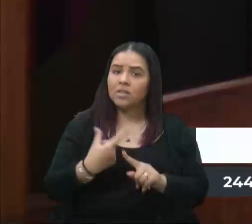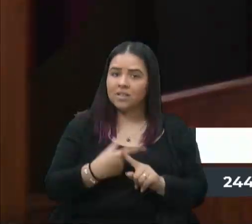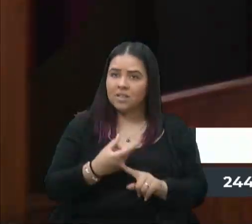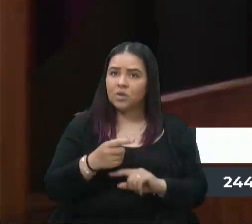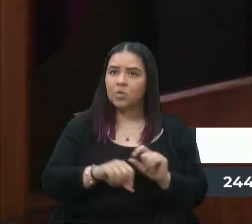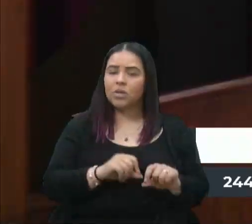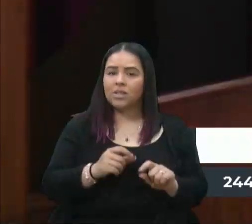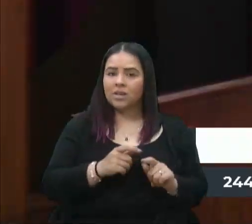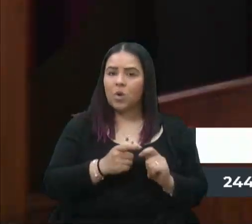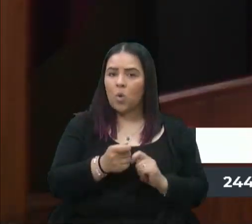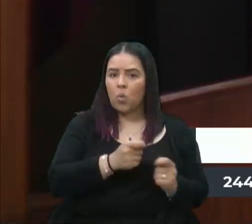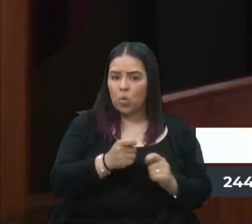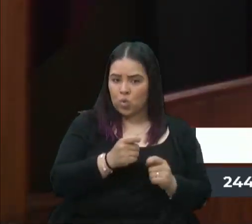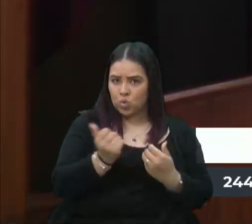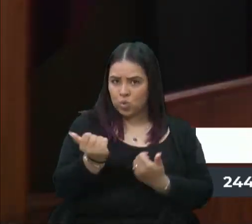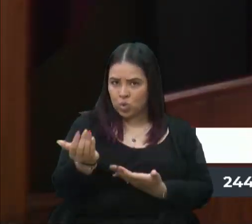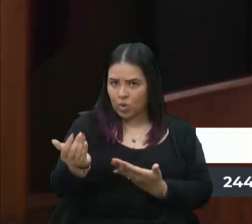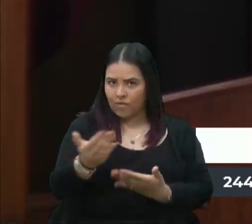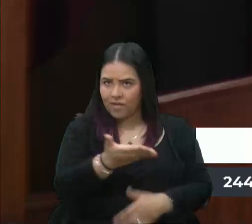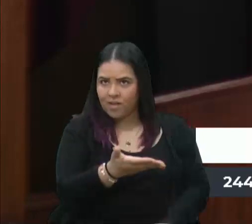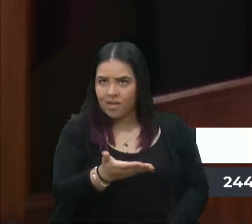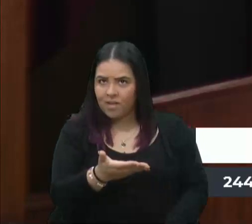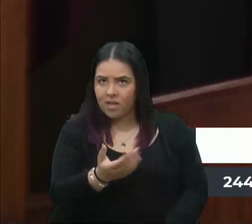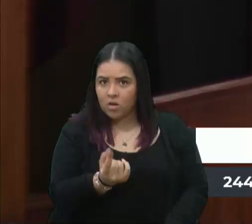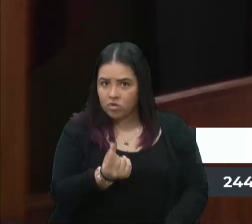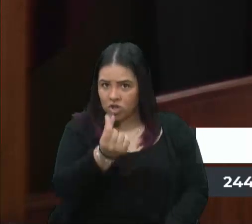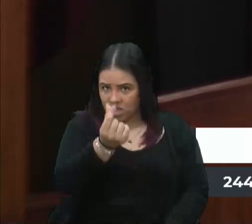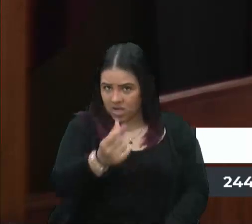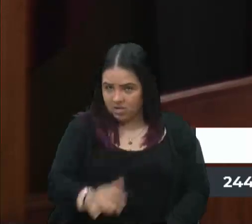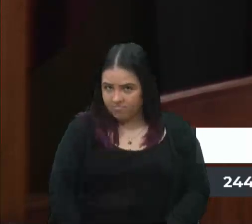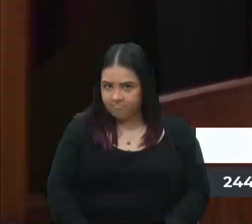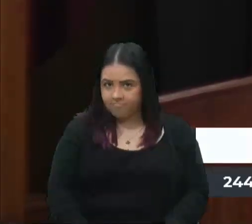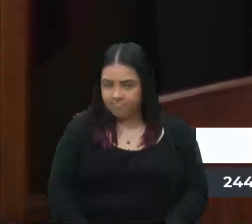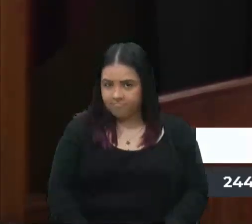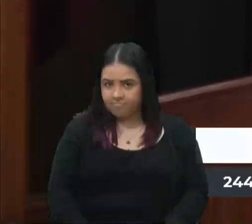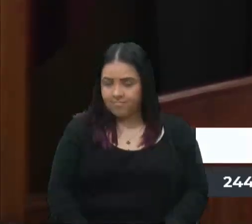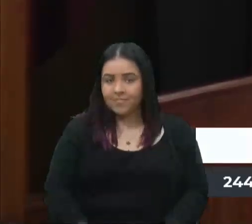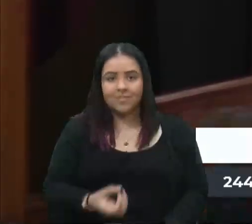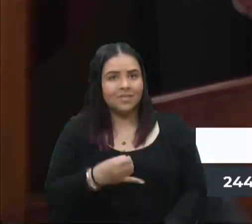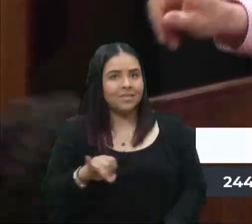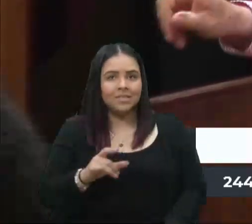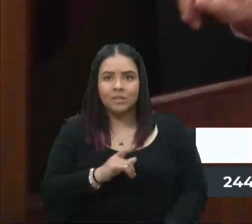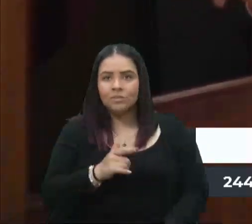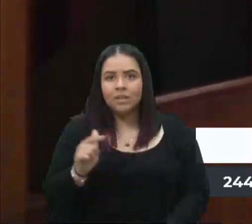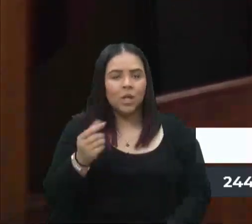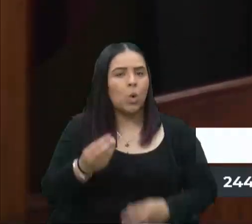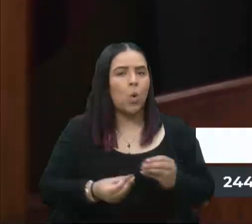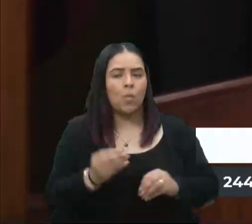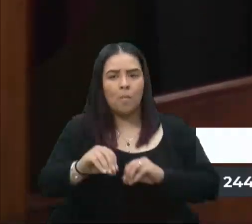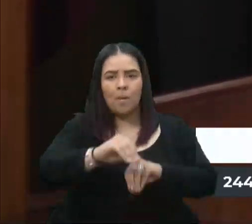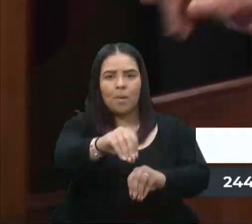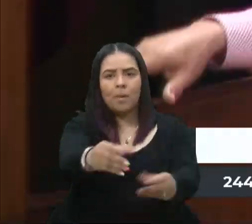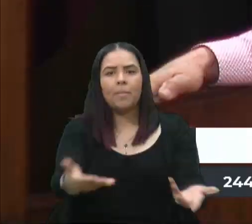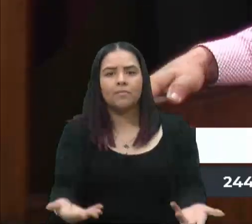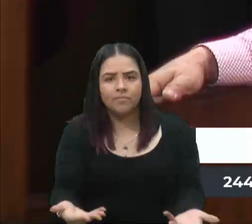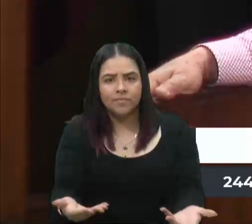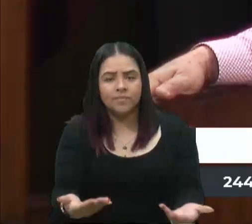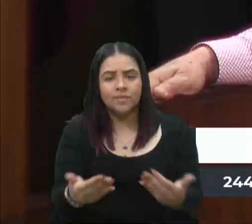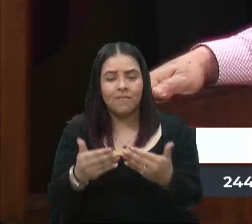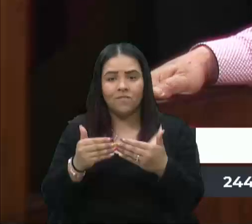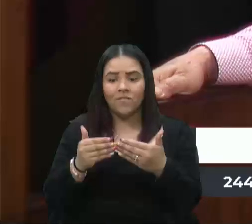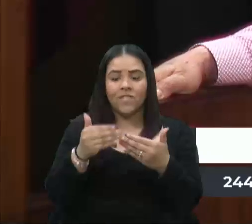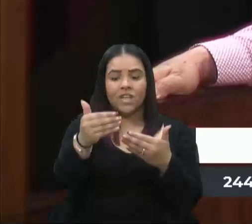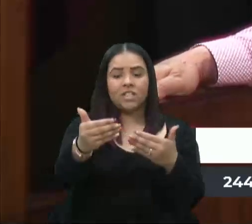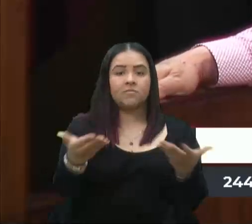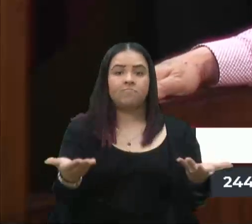o jovem lá é o cascalho. E inviabilizando a produção, logo ali na frente,